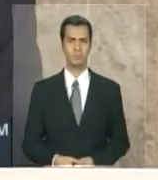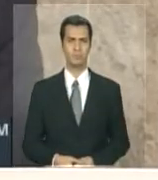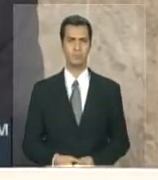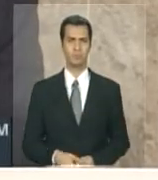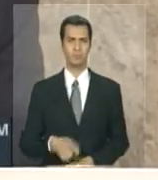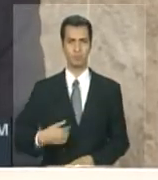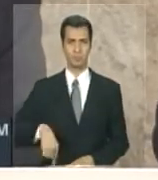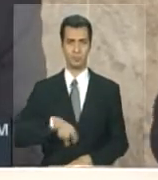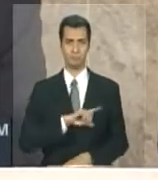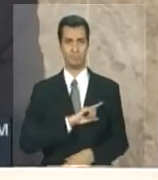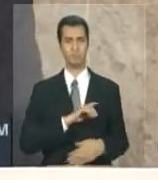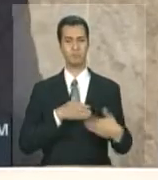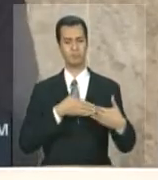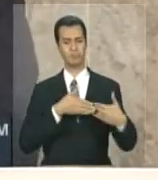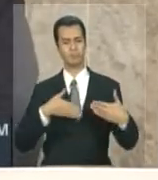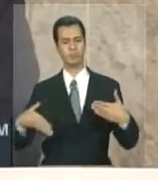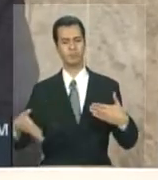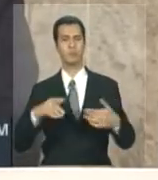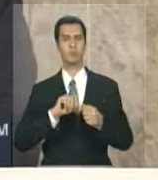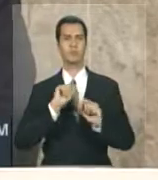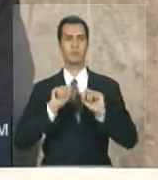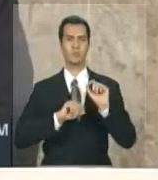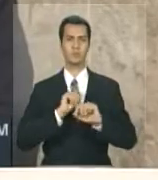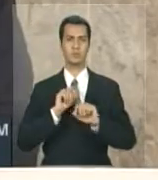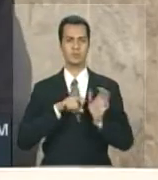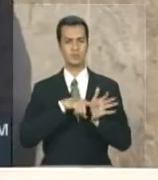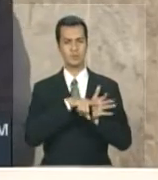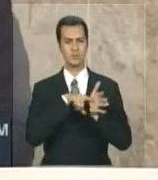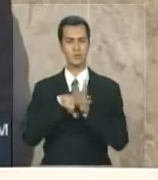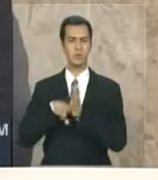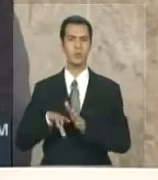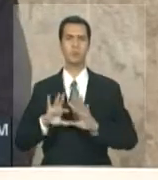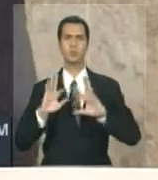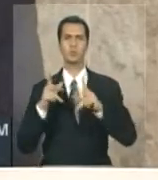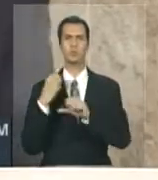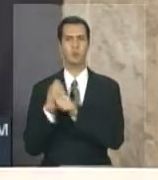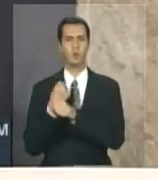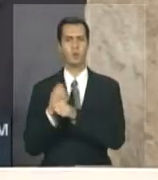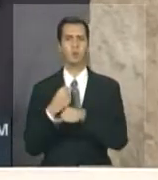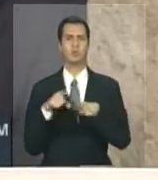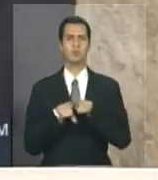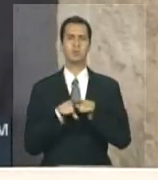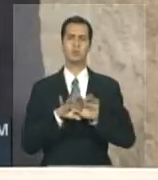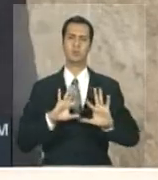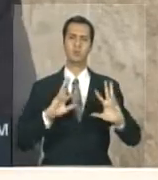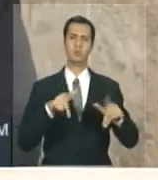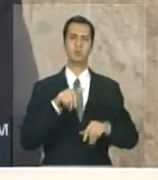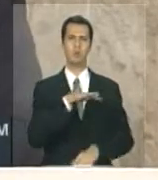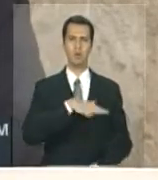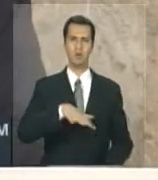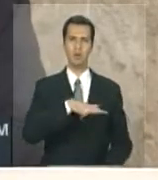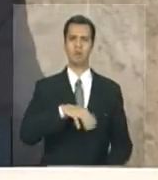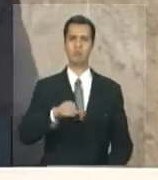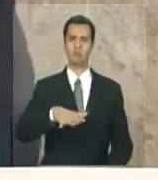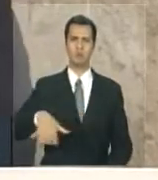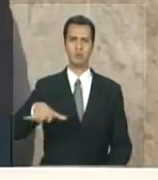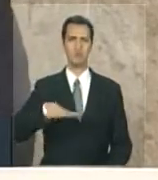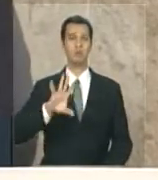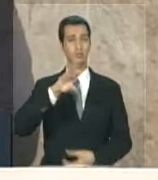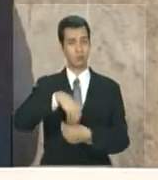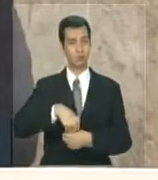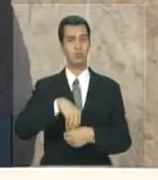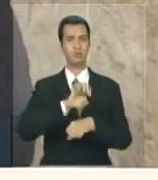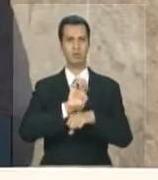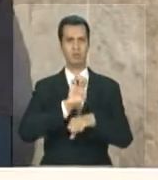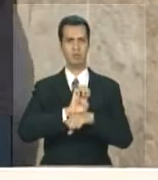período, um levantamento de todas as obras e de todos os setores dos estados que precisam